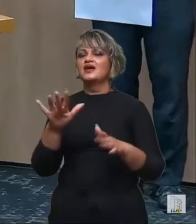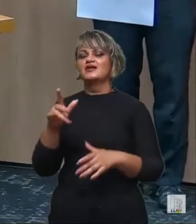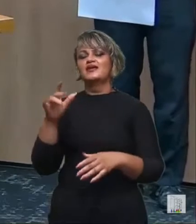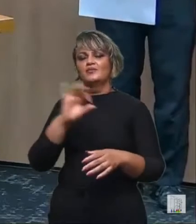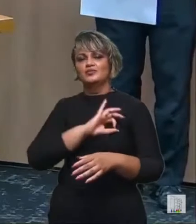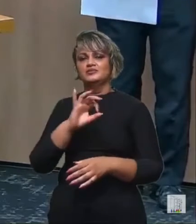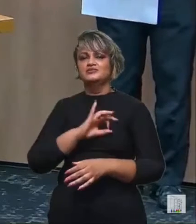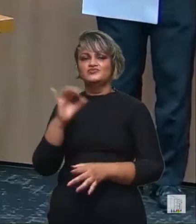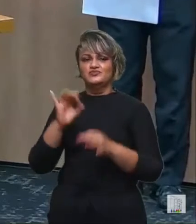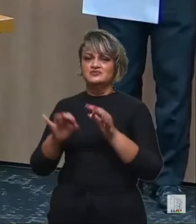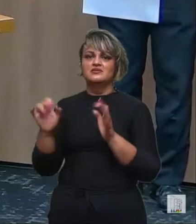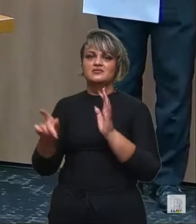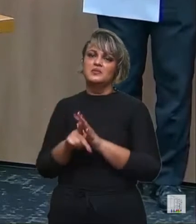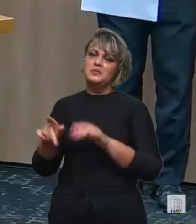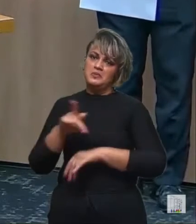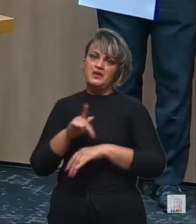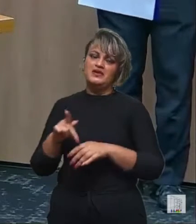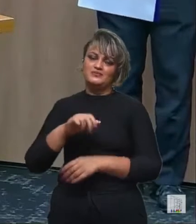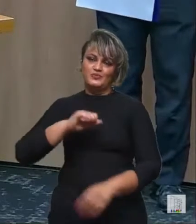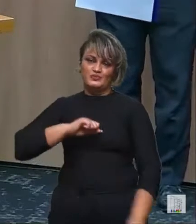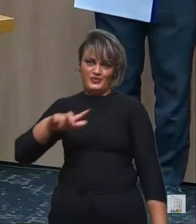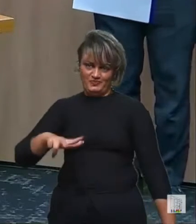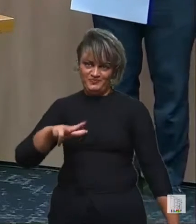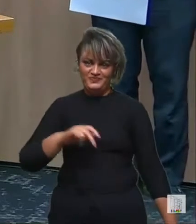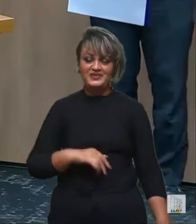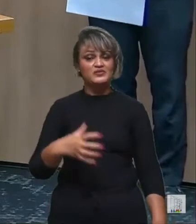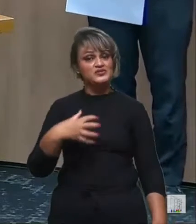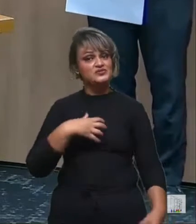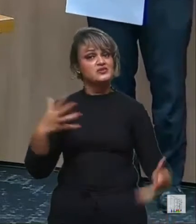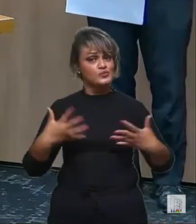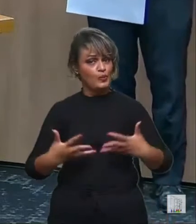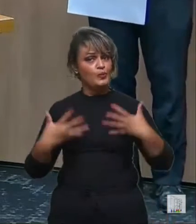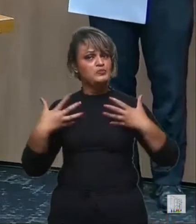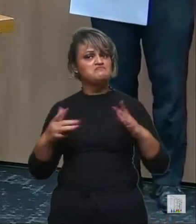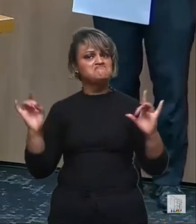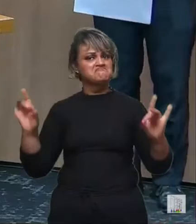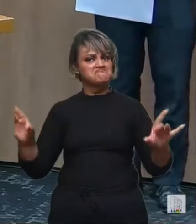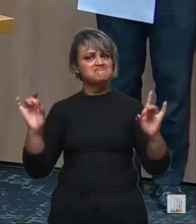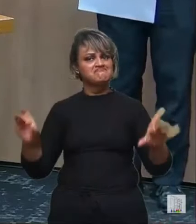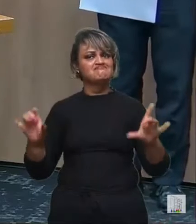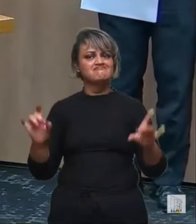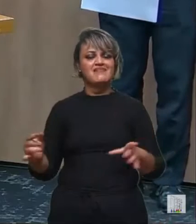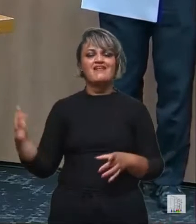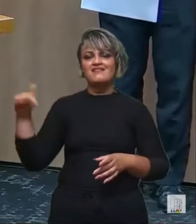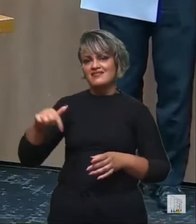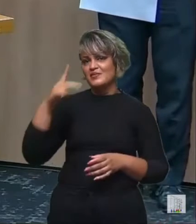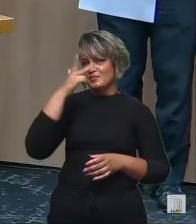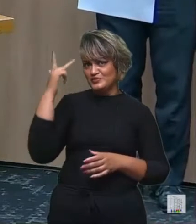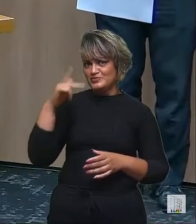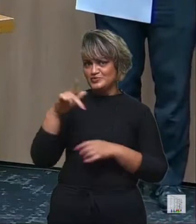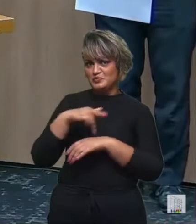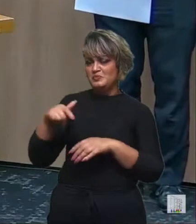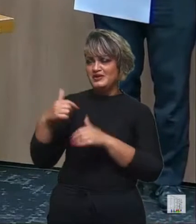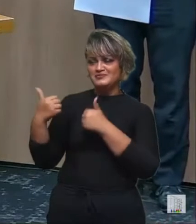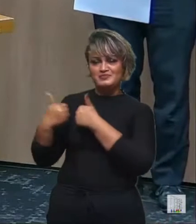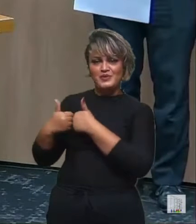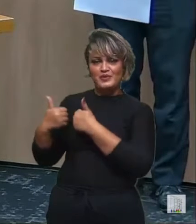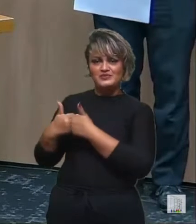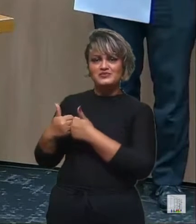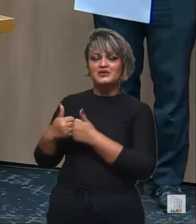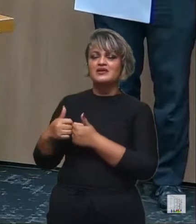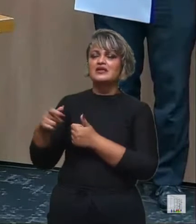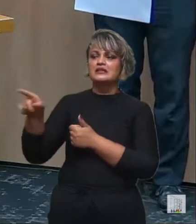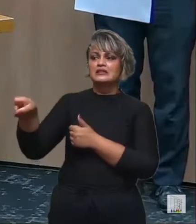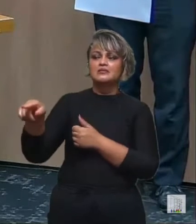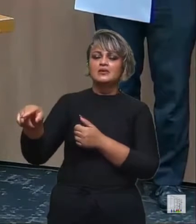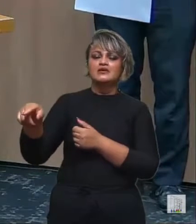de Portugal. Então, para nós, é um motivo de muito orgulho, de muita honra receber os nossos irmãos colegas aqui da Polícia